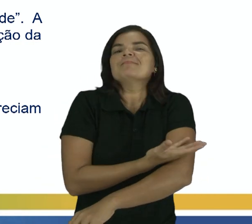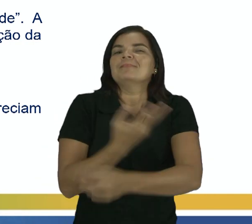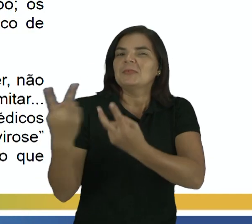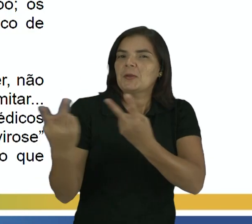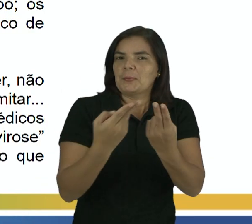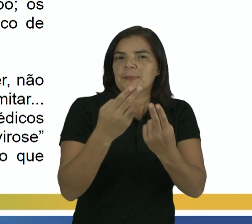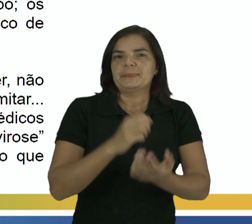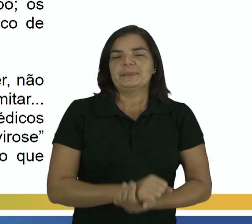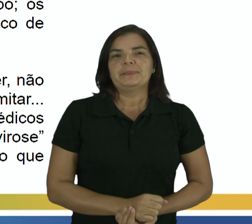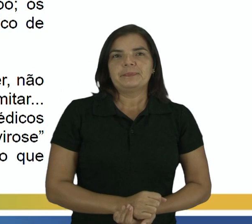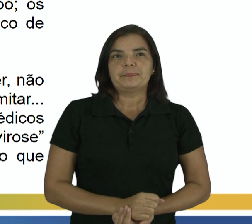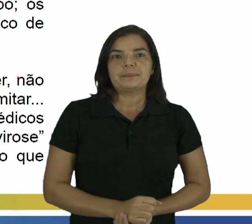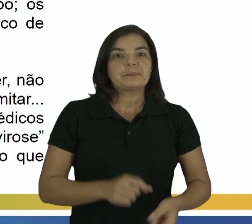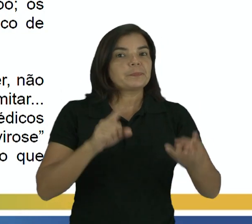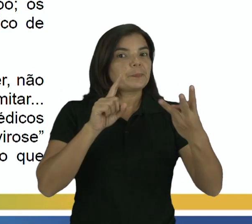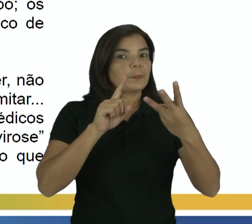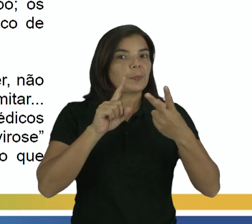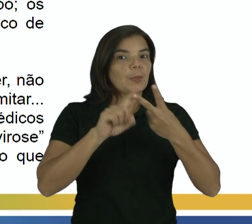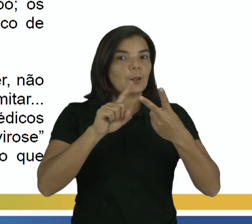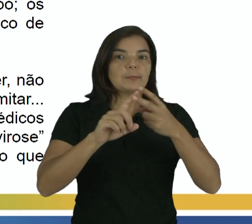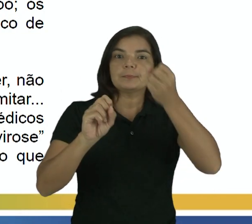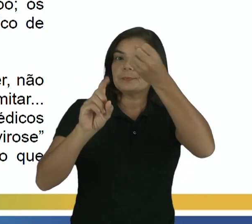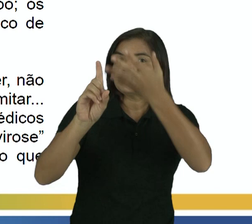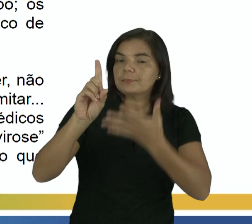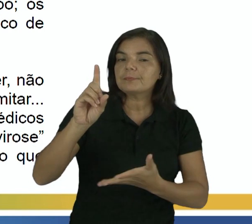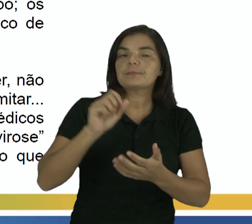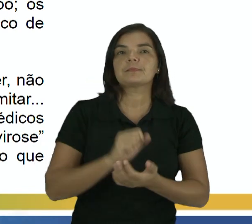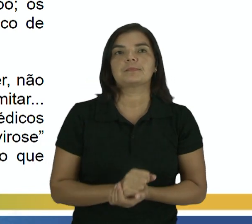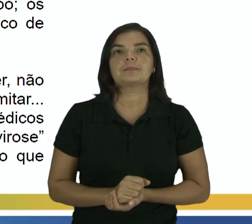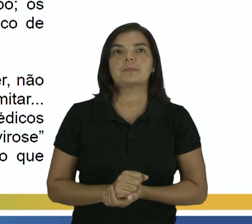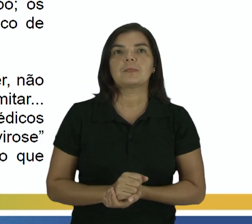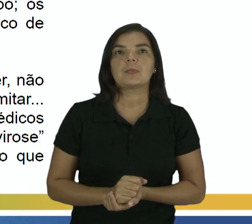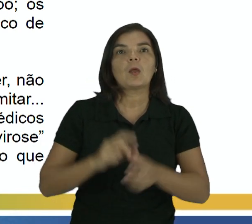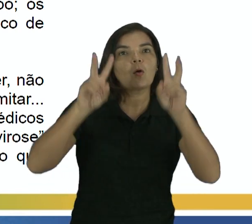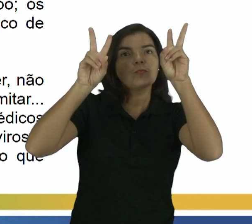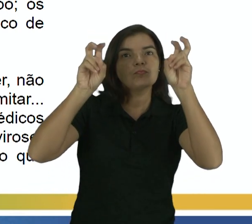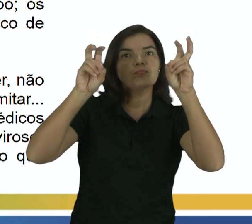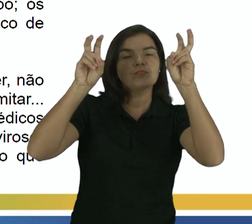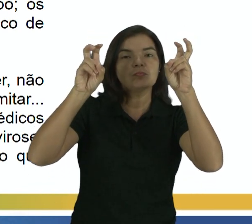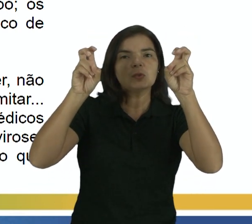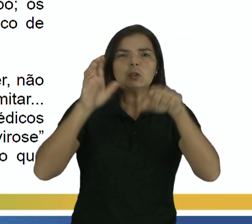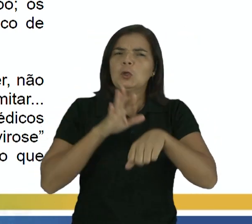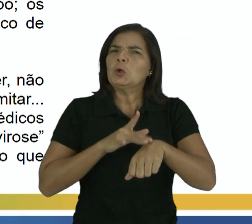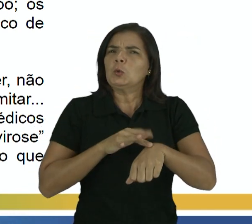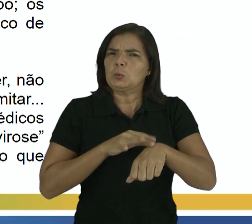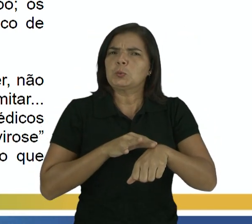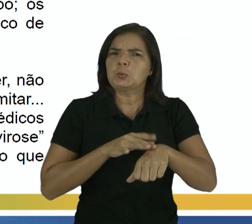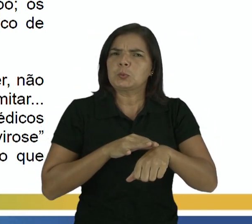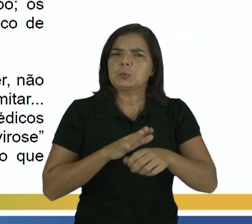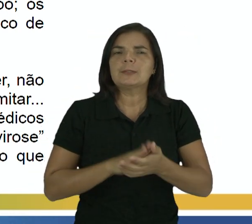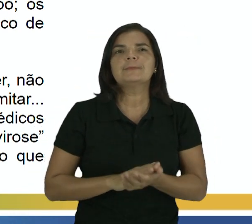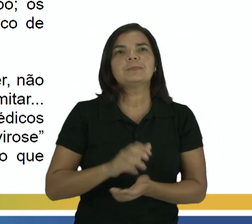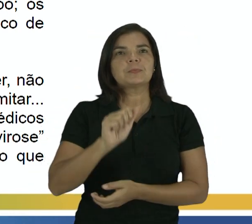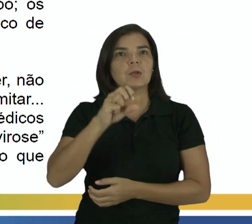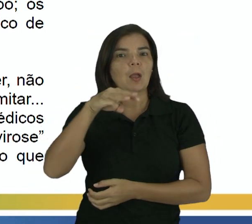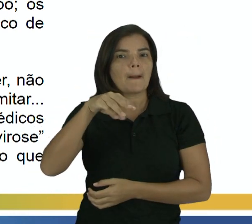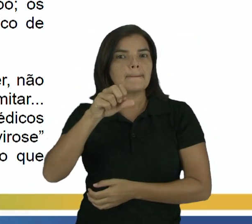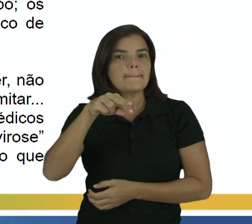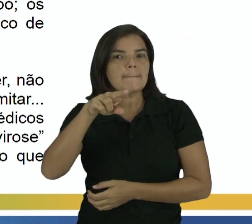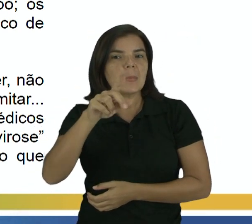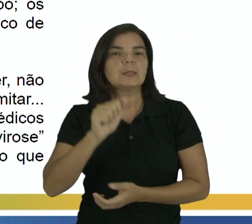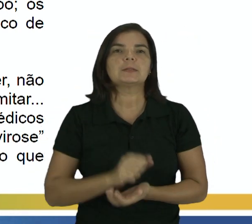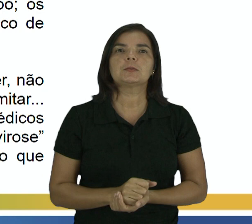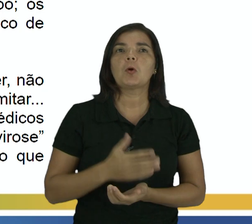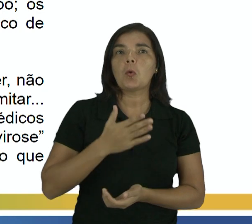sentimento. Vamos para o segundo relato. O segundo relato tem por título Uma Grave Doença, de Amanda Borges.